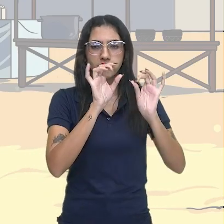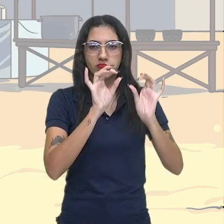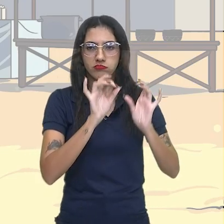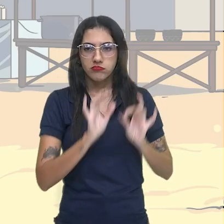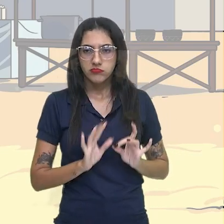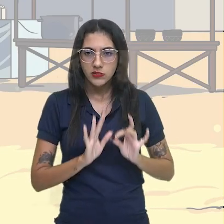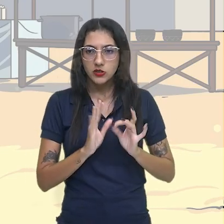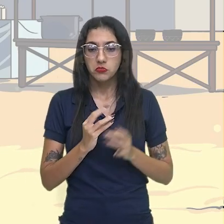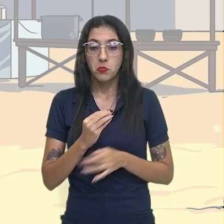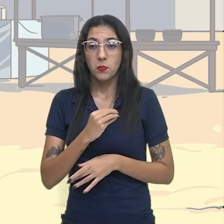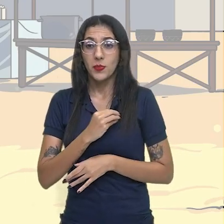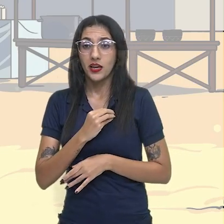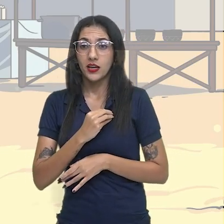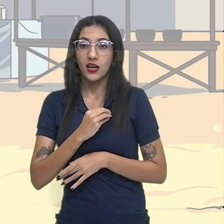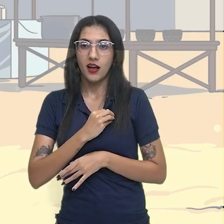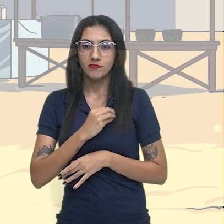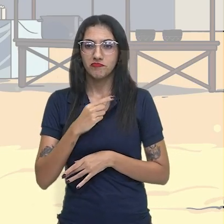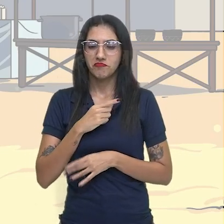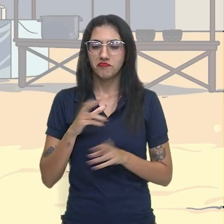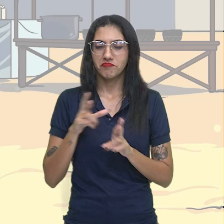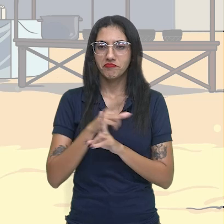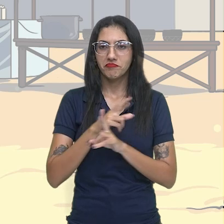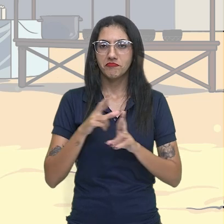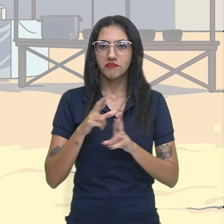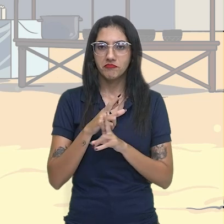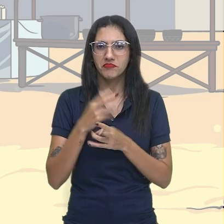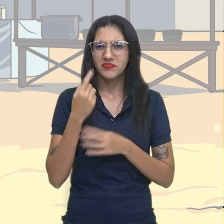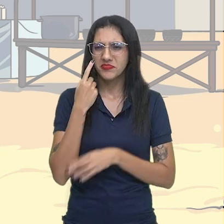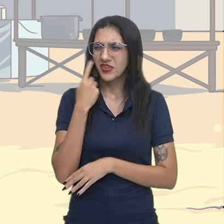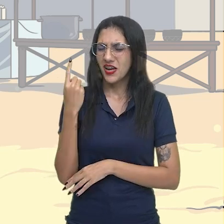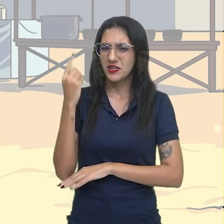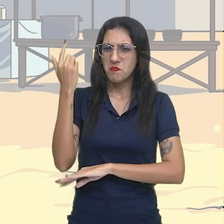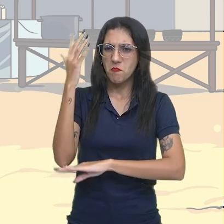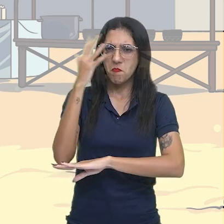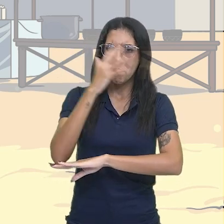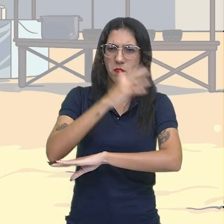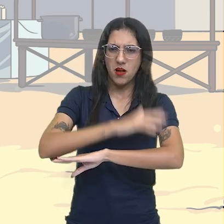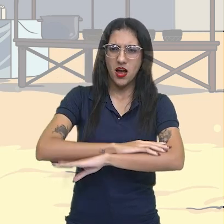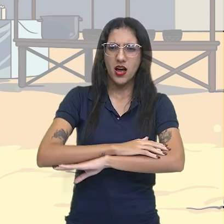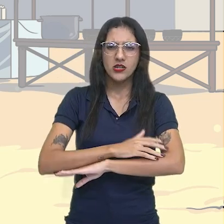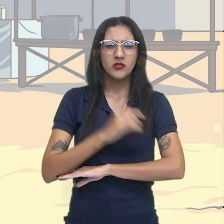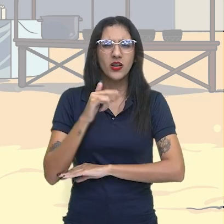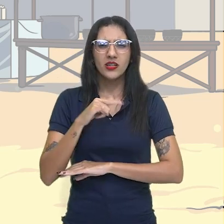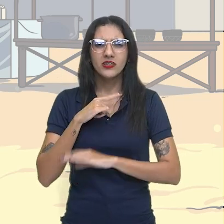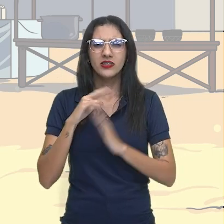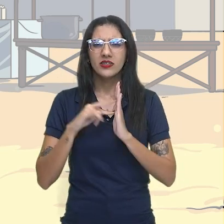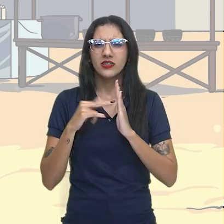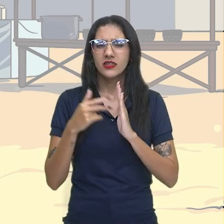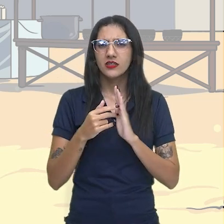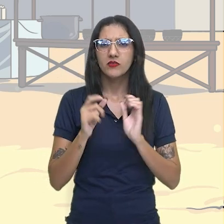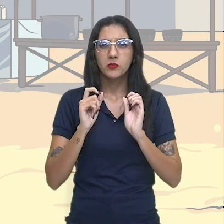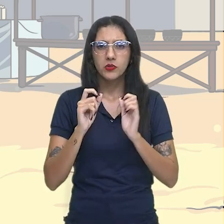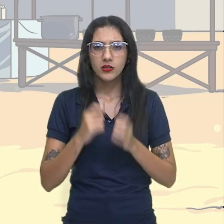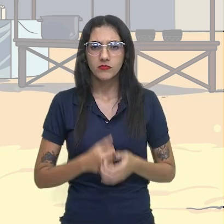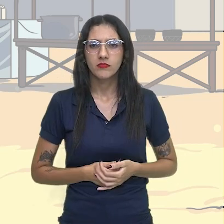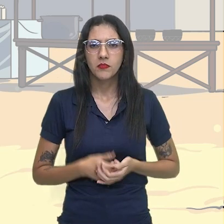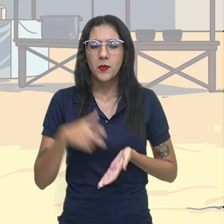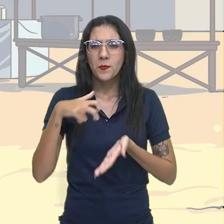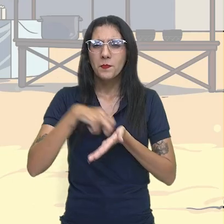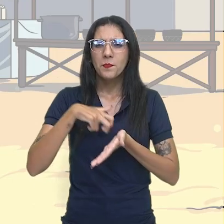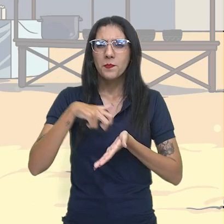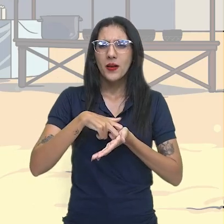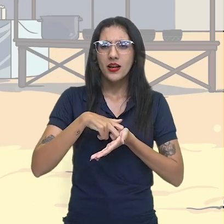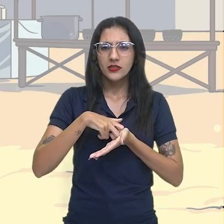e o profano estão misturados. Esse mastro, ele representa aí uma prenda que os santos que